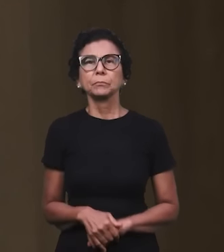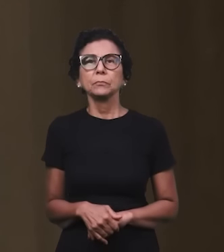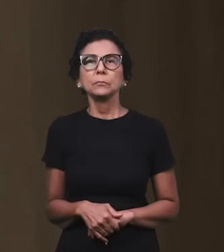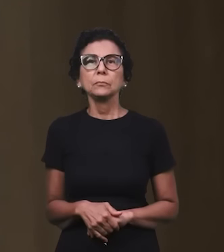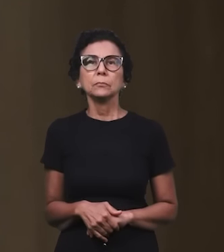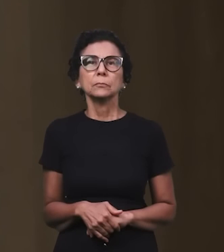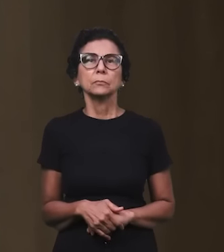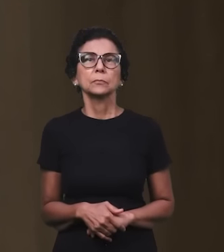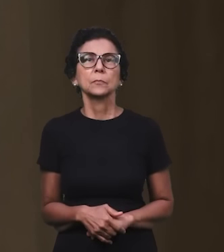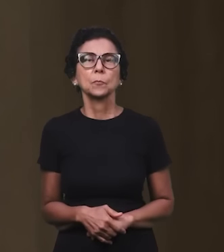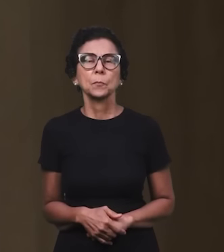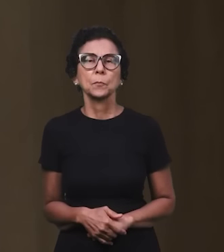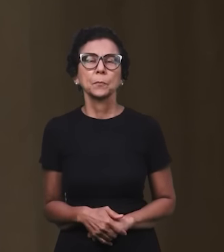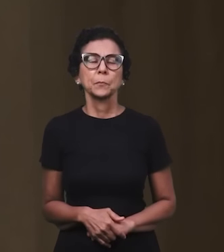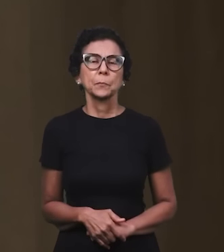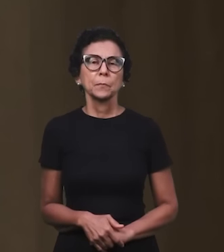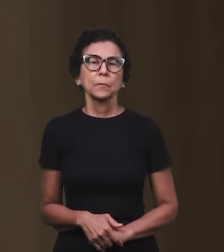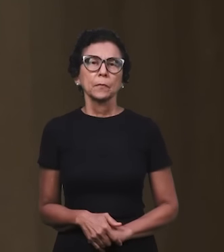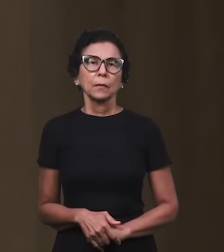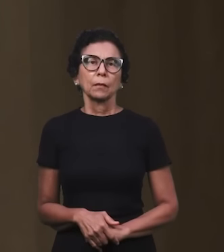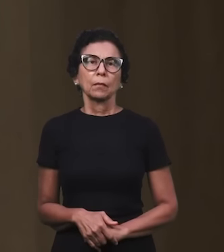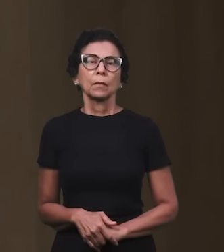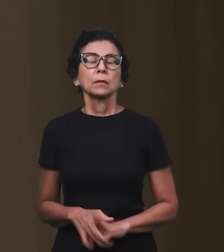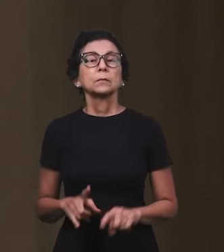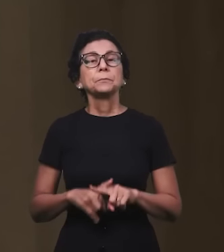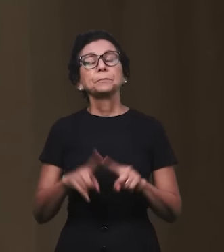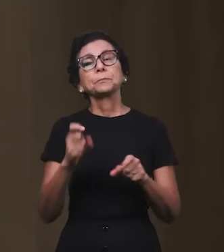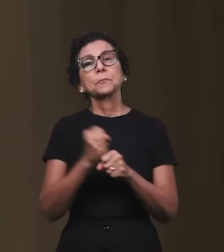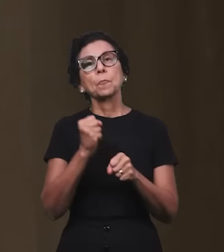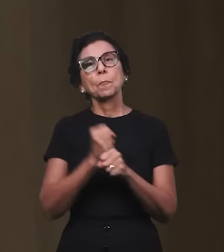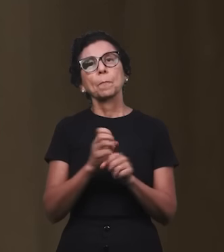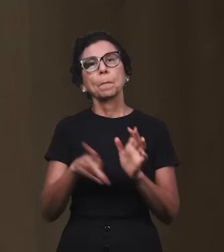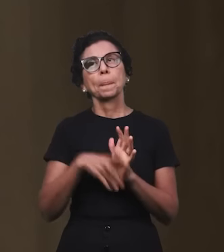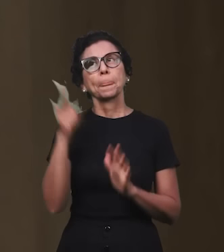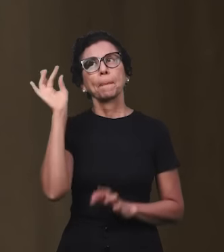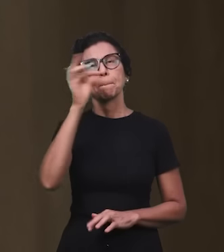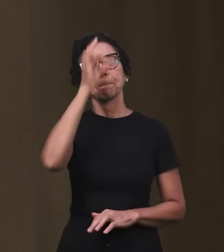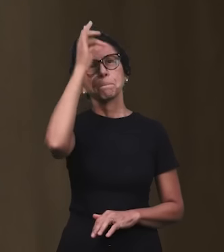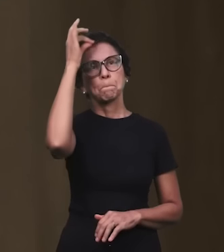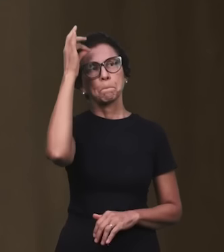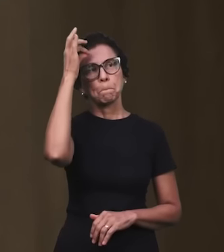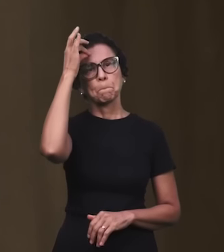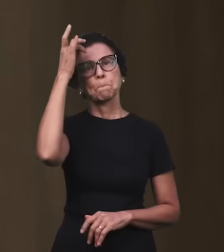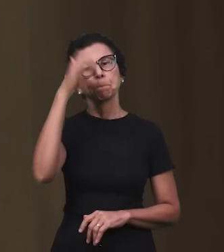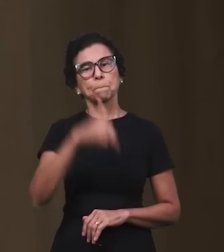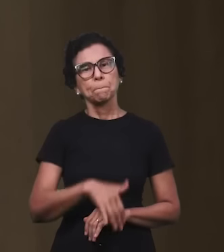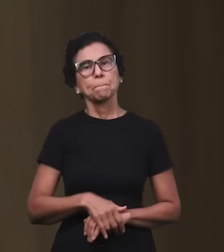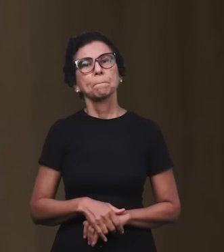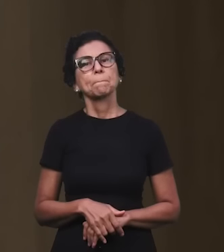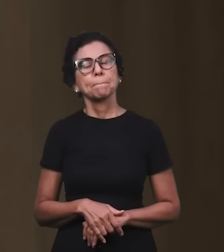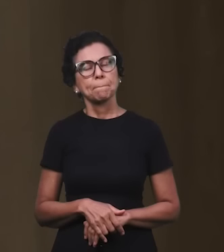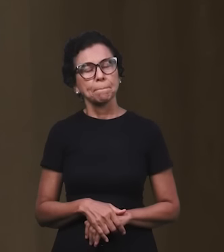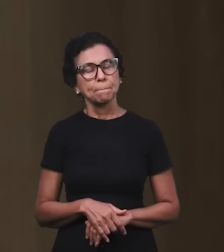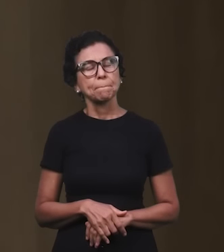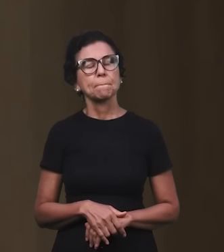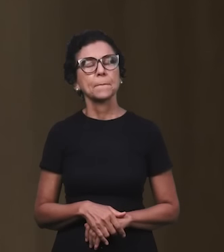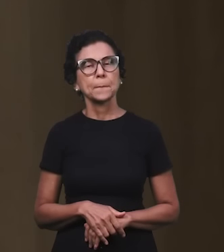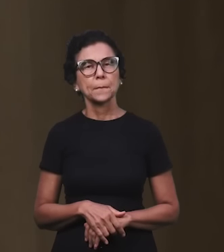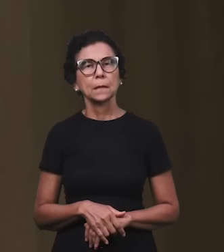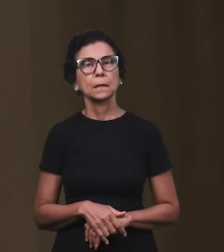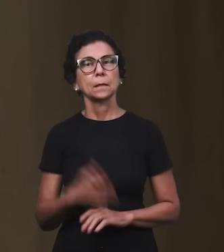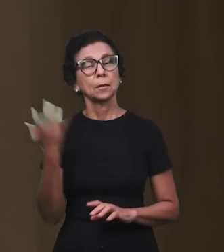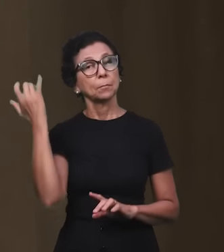aqui. Mas a obra do Espírito Santo, ela caminha exatamente, ela é profética,